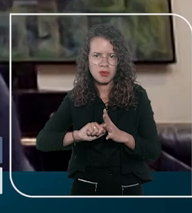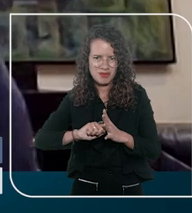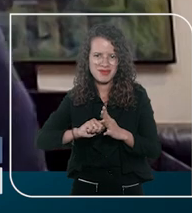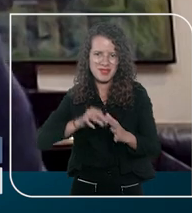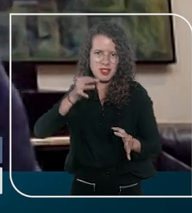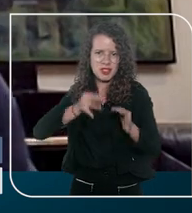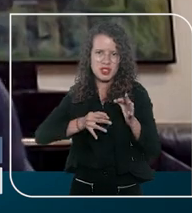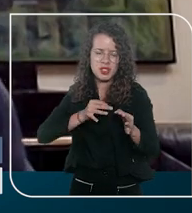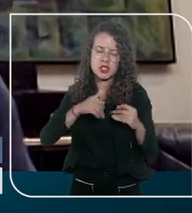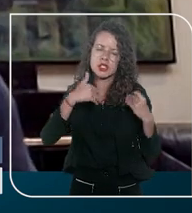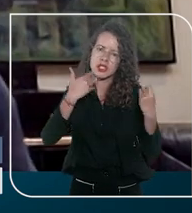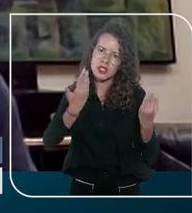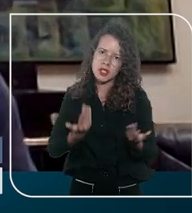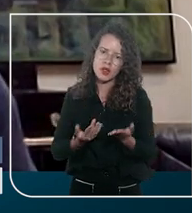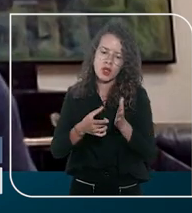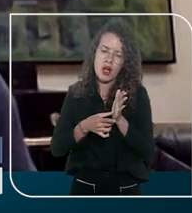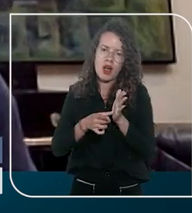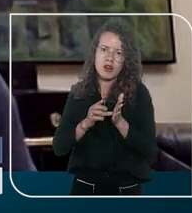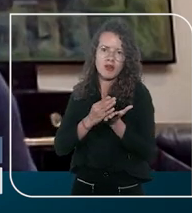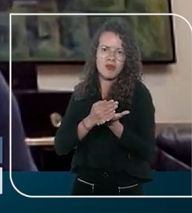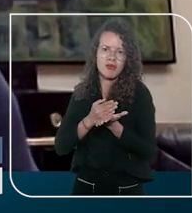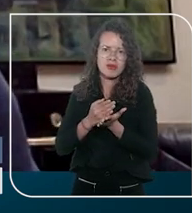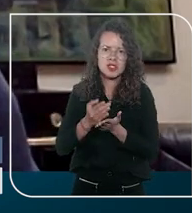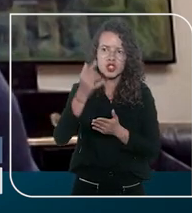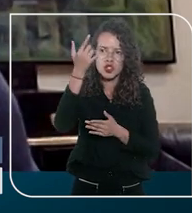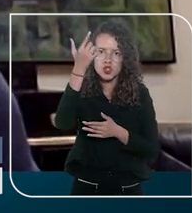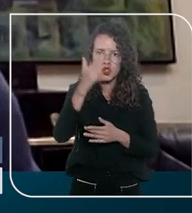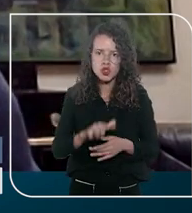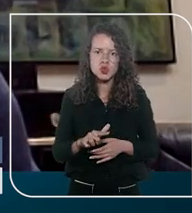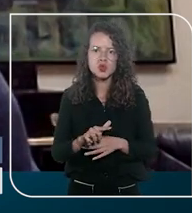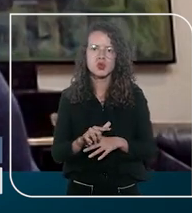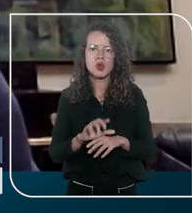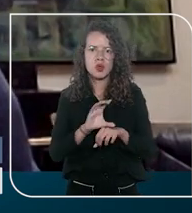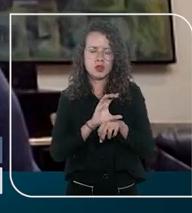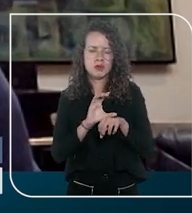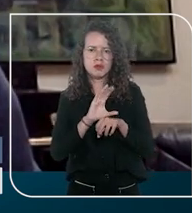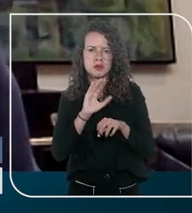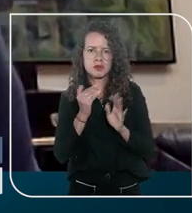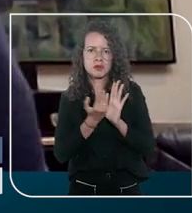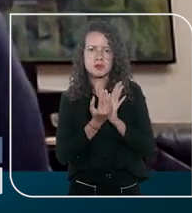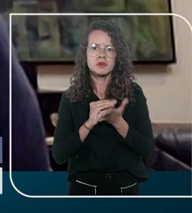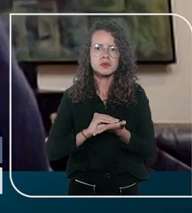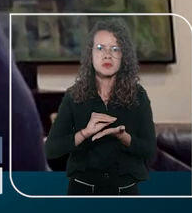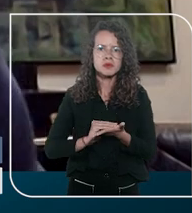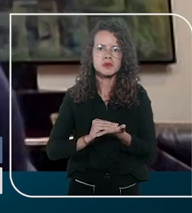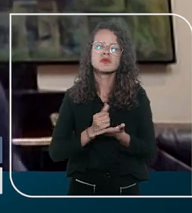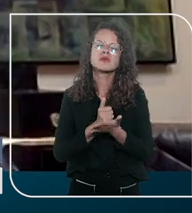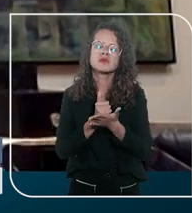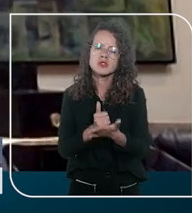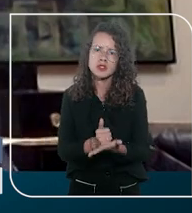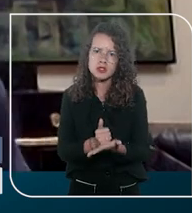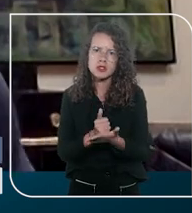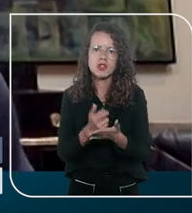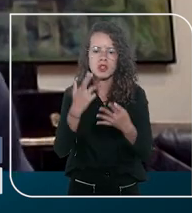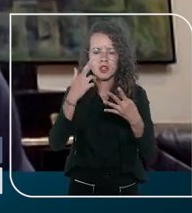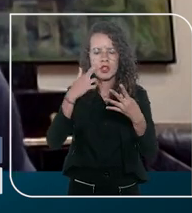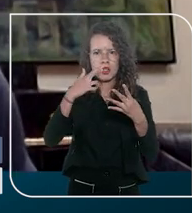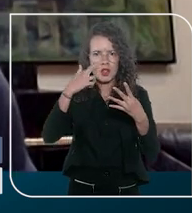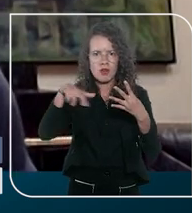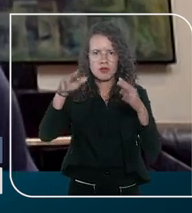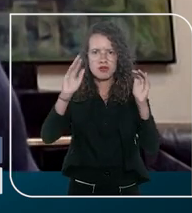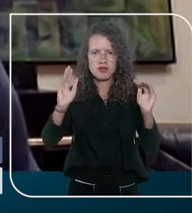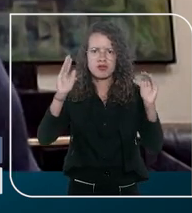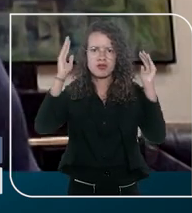dia para a hipótese de matéria constitucional, violação à Constituição, sustentar a interposição de um recurso extraordinário.